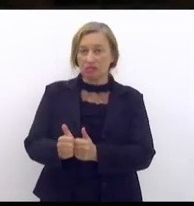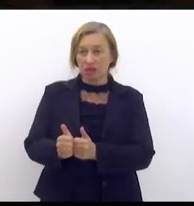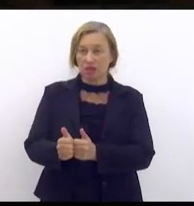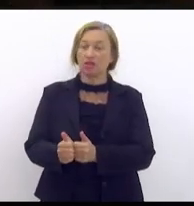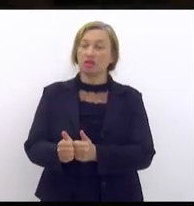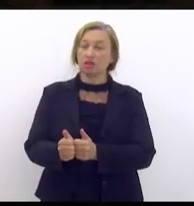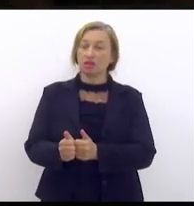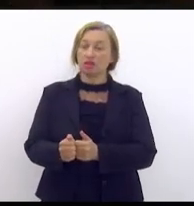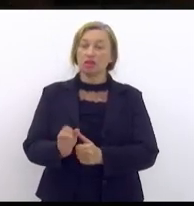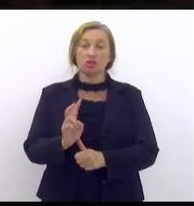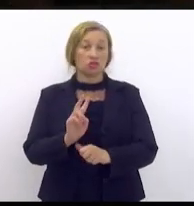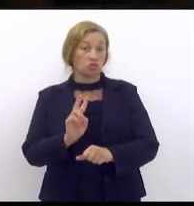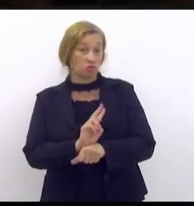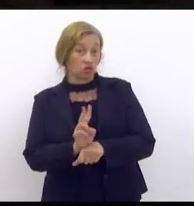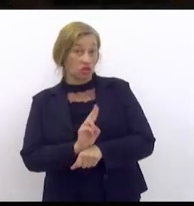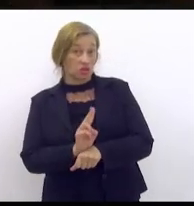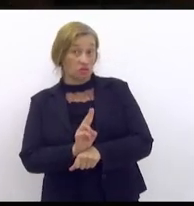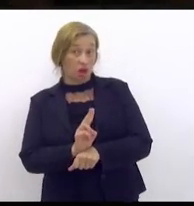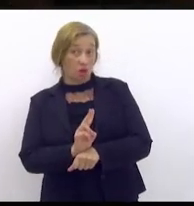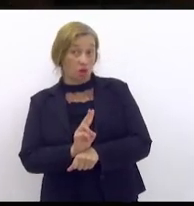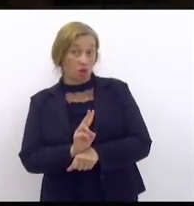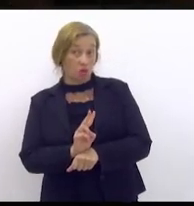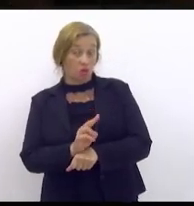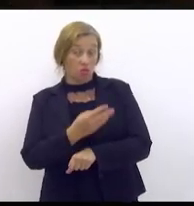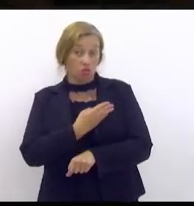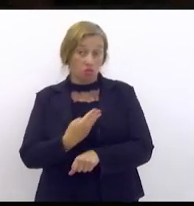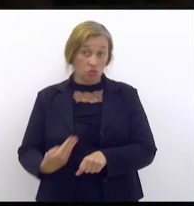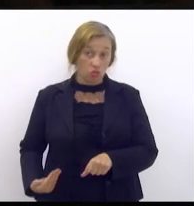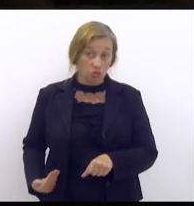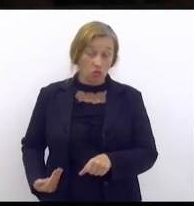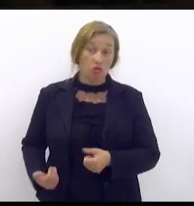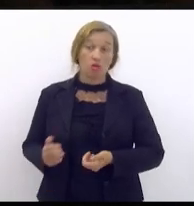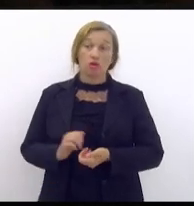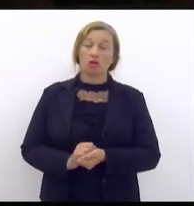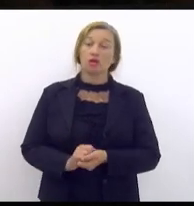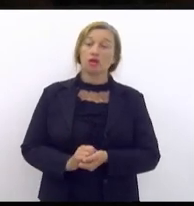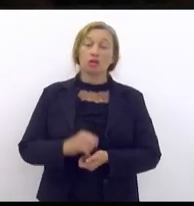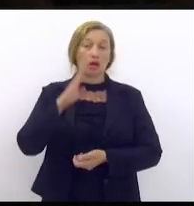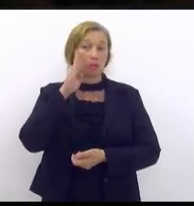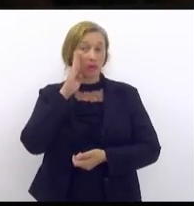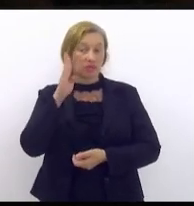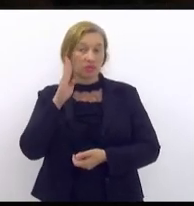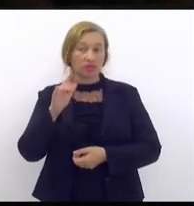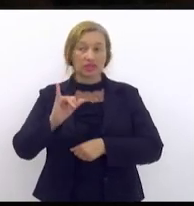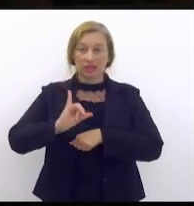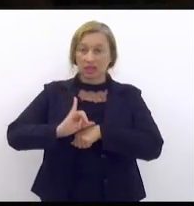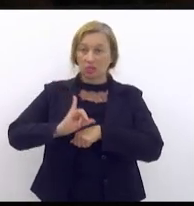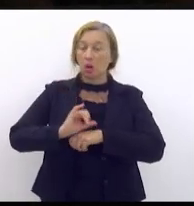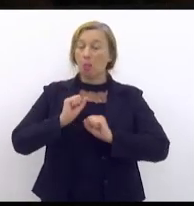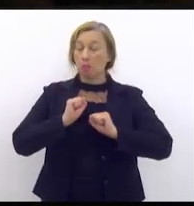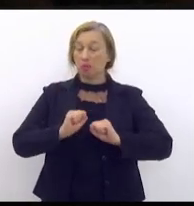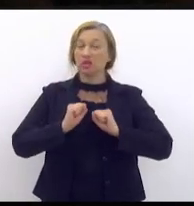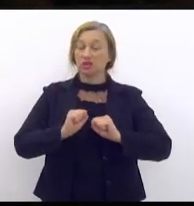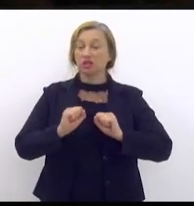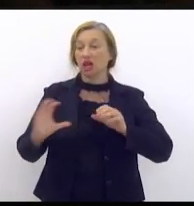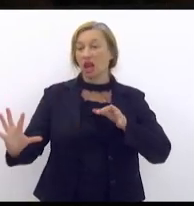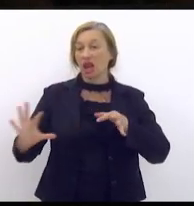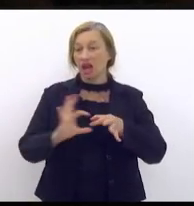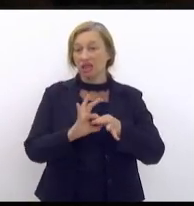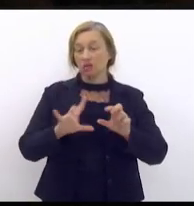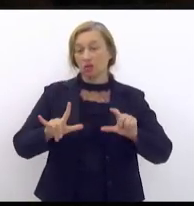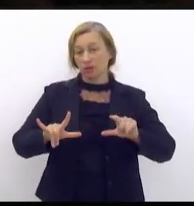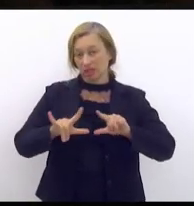das guardas municipais, principalmente da capital, poderia ter